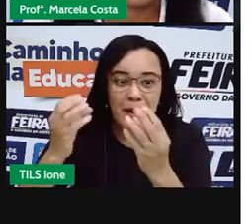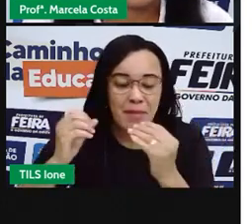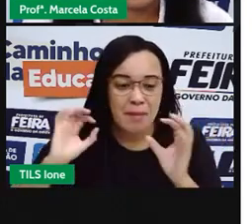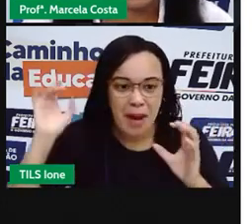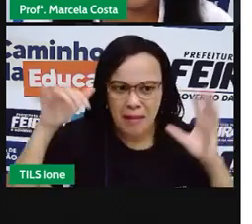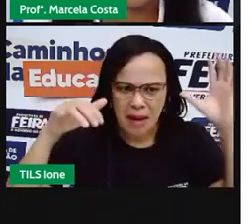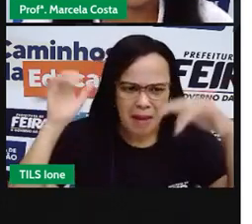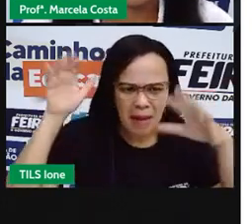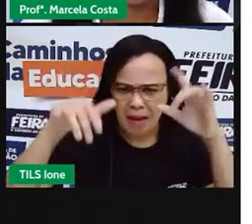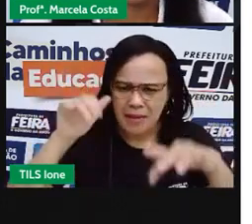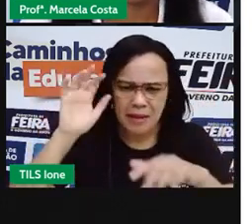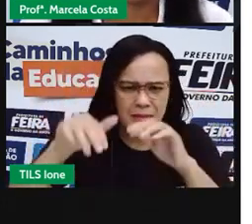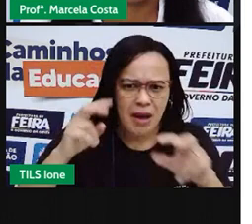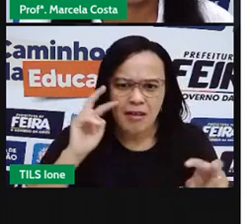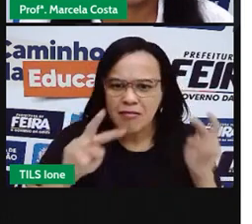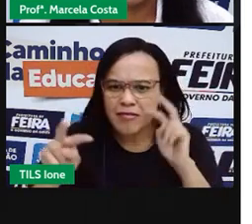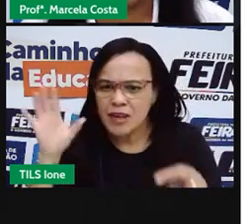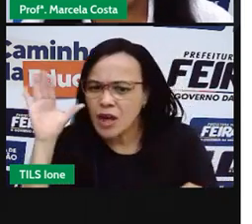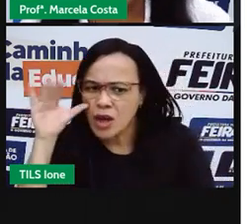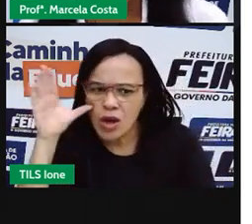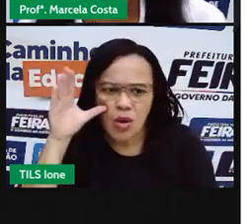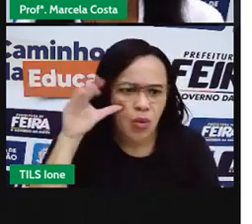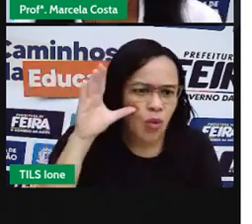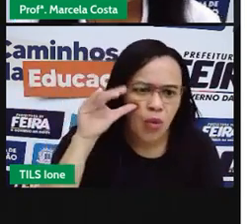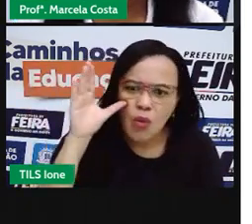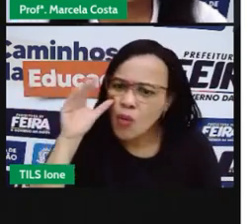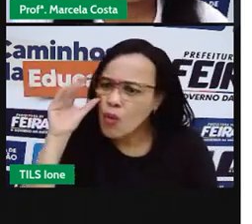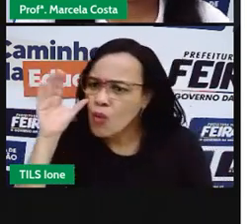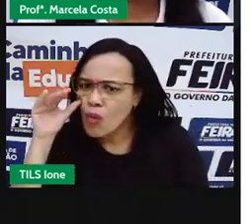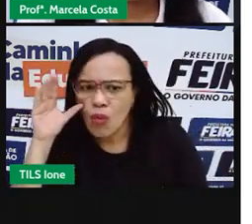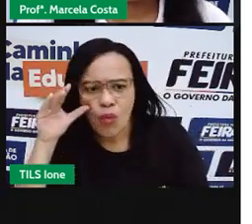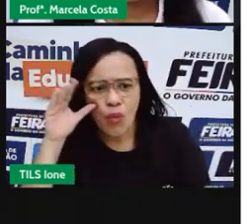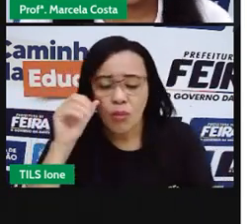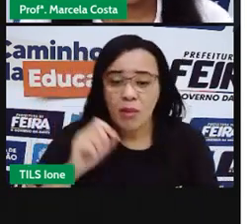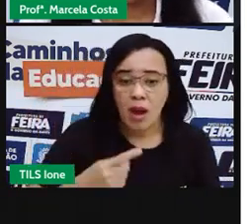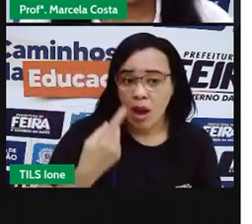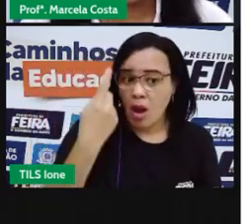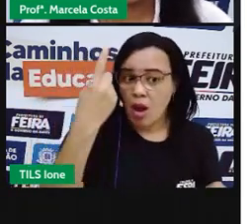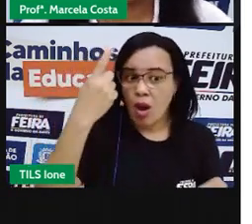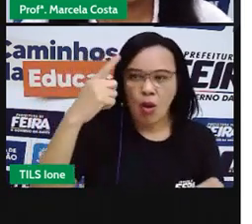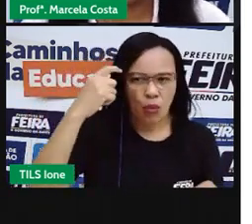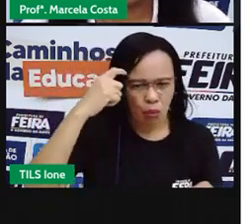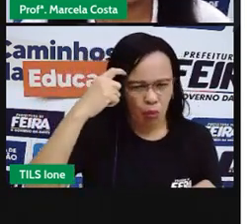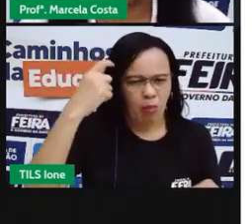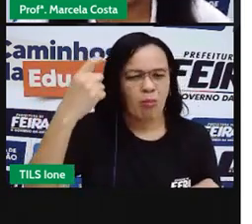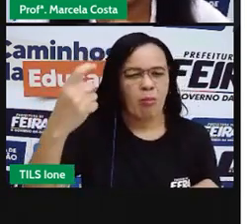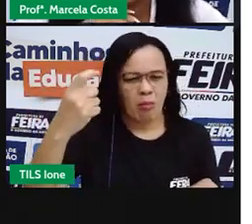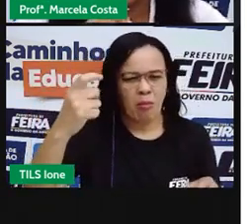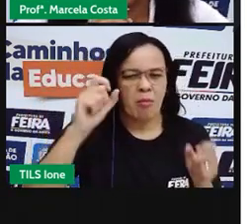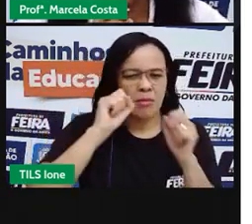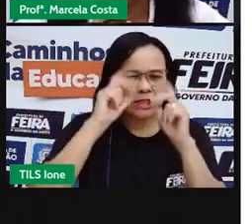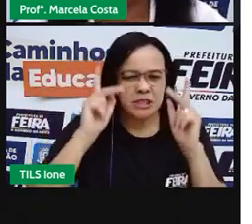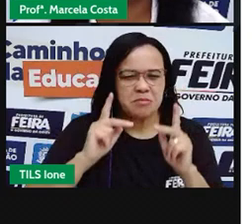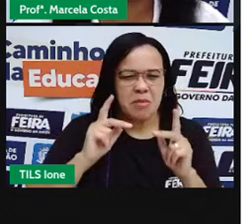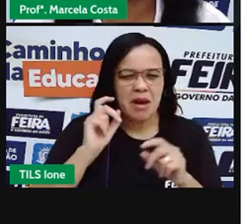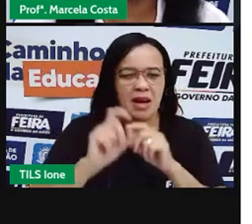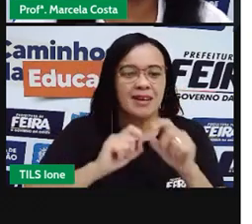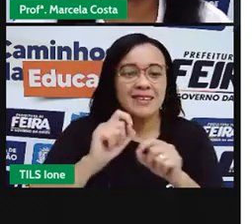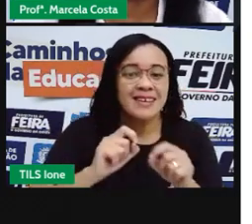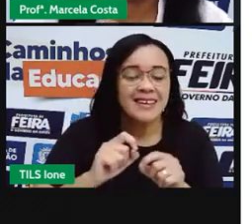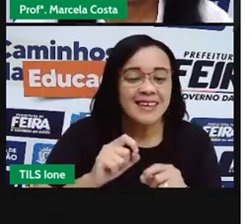tinha acontecido. E tinha uma pessoa que não se deixou enganar. Tinha um animal que ficou ali, ó,